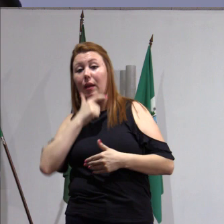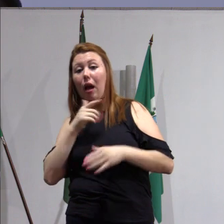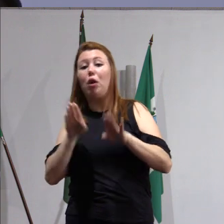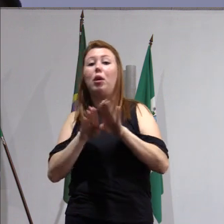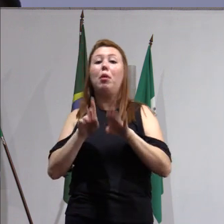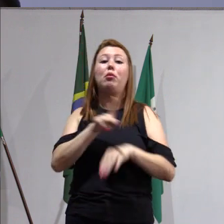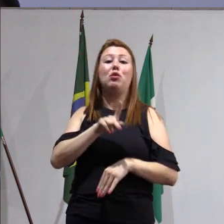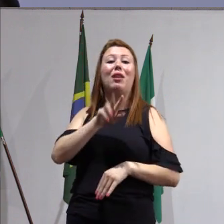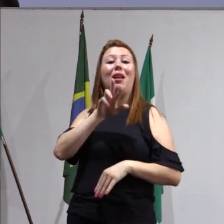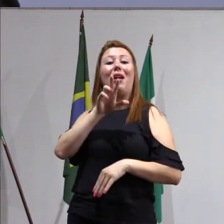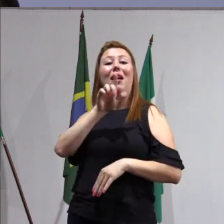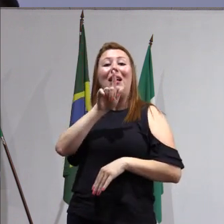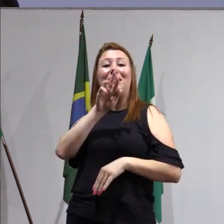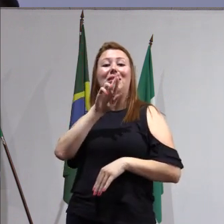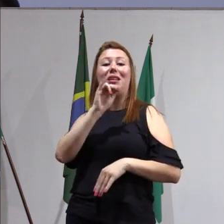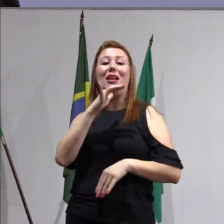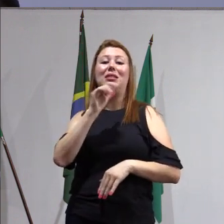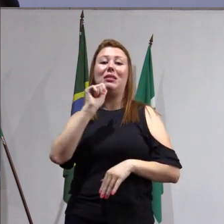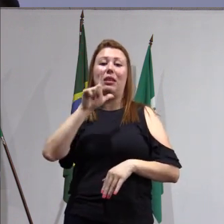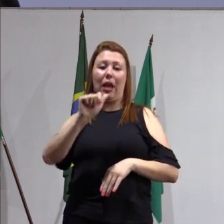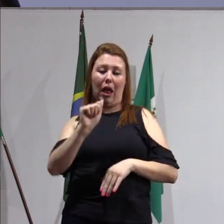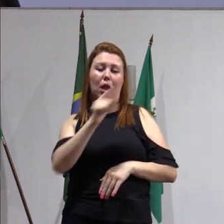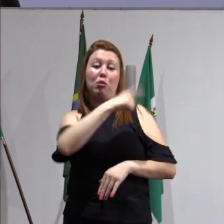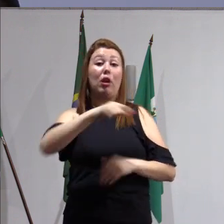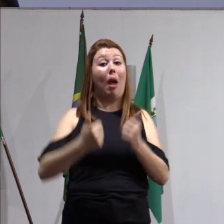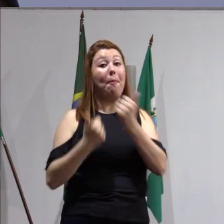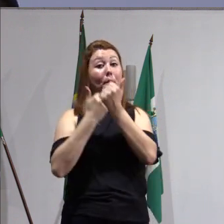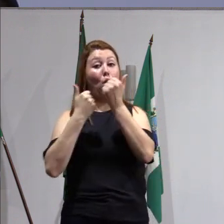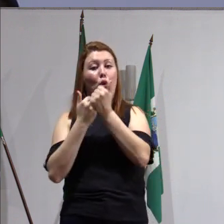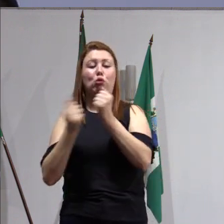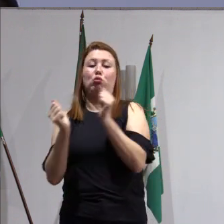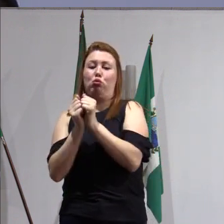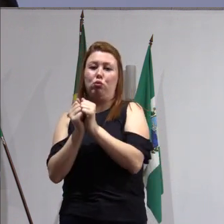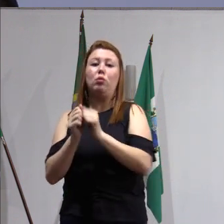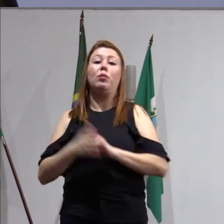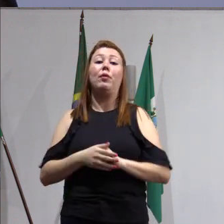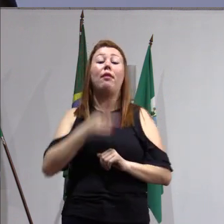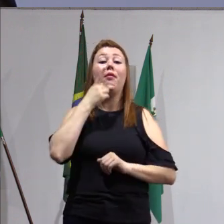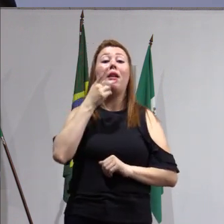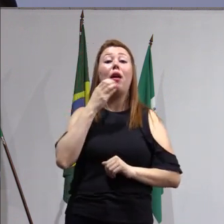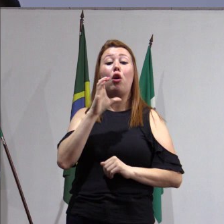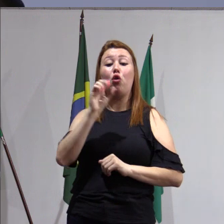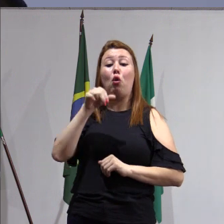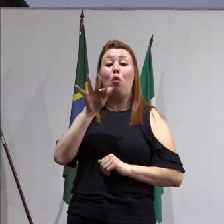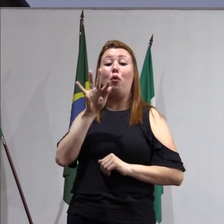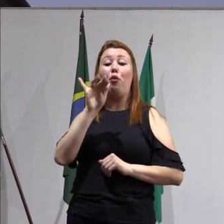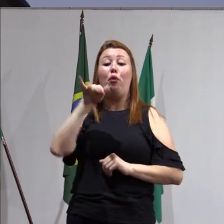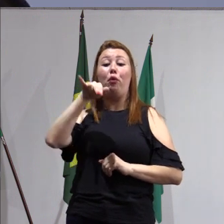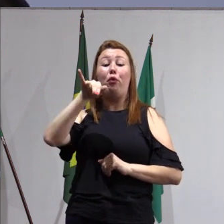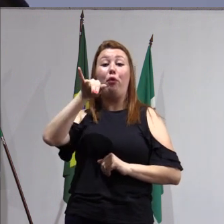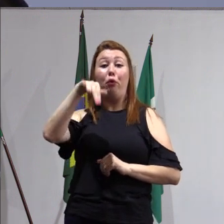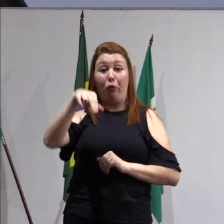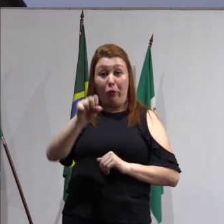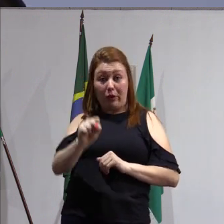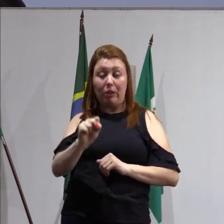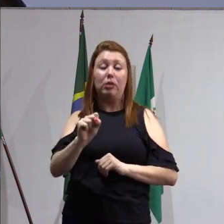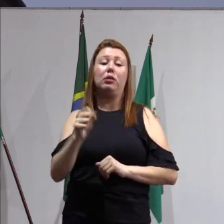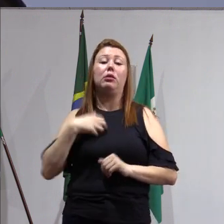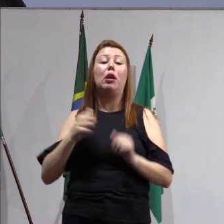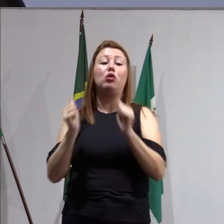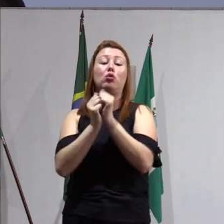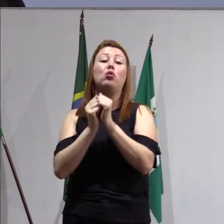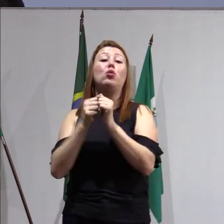forte apoio que tem dado às fundações de apoio e informar que o CONFIS estará na segunda-feira com o secretário de Ensino